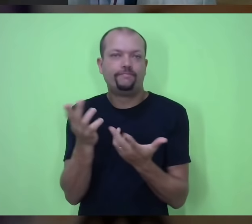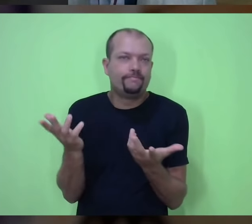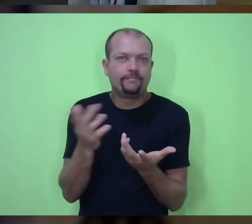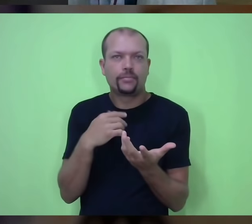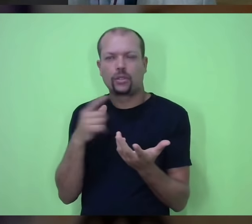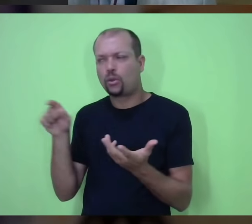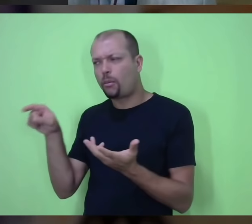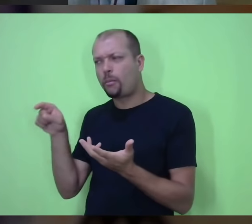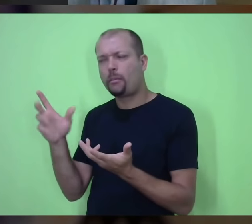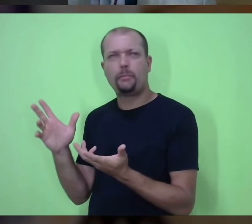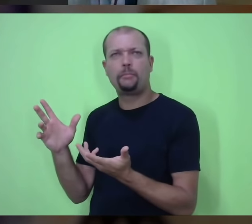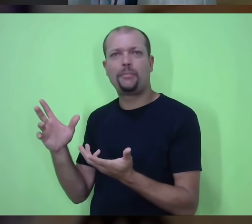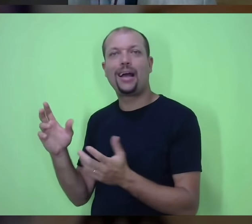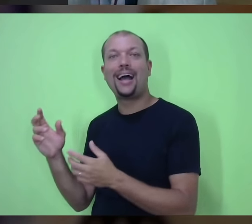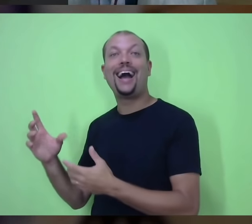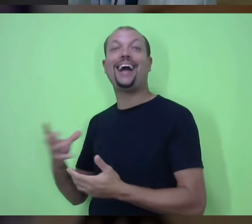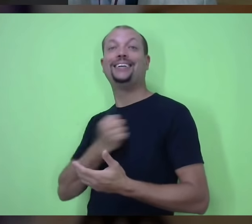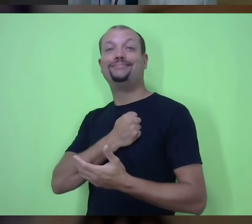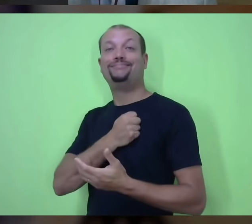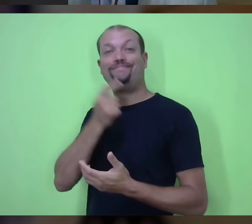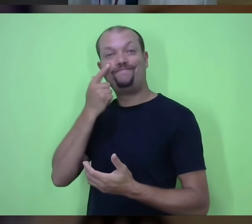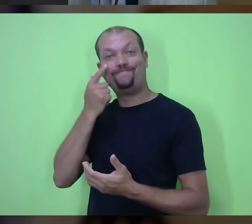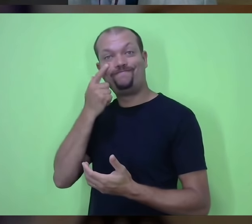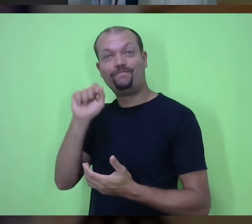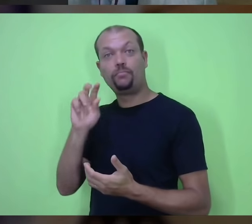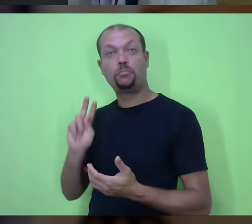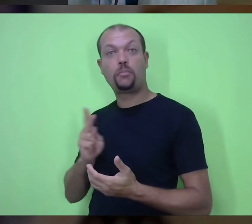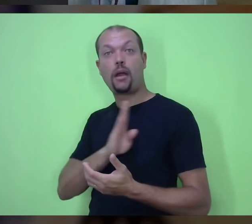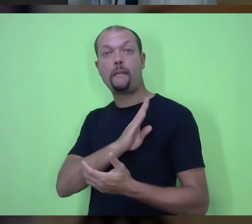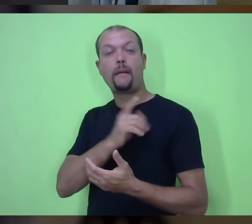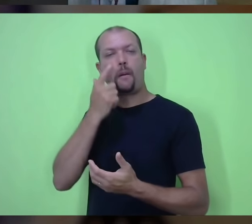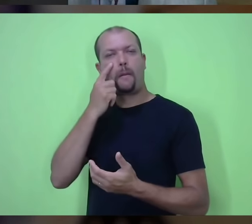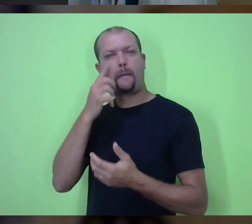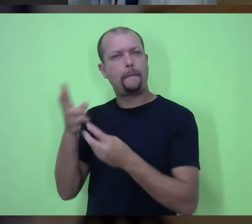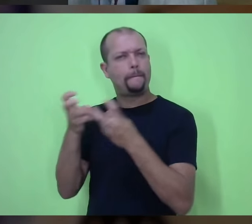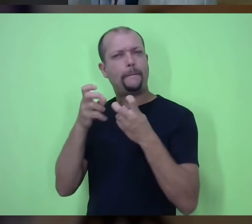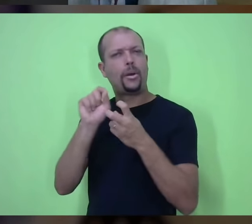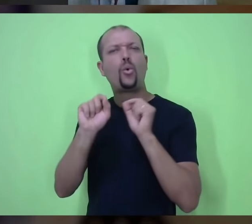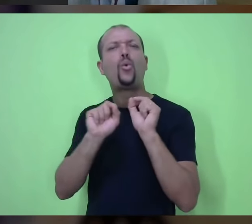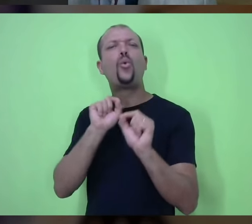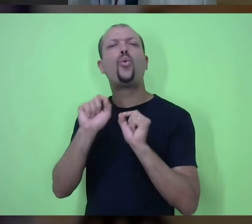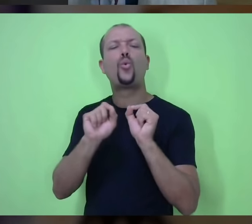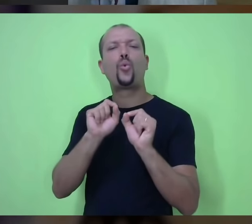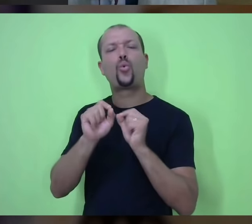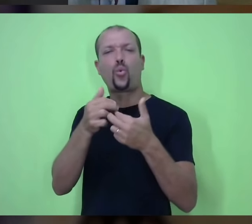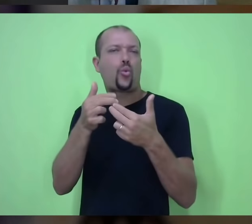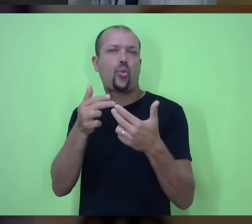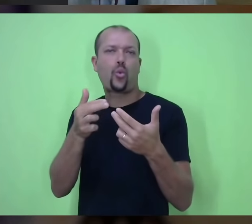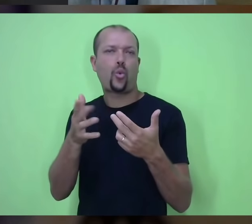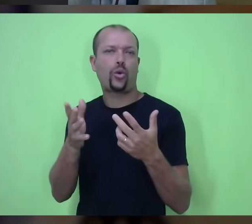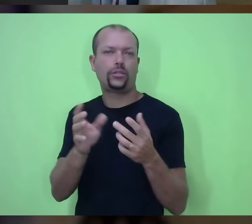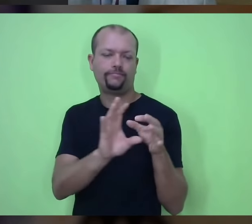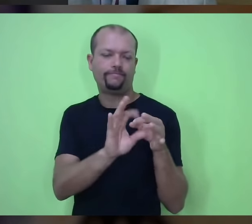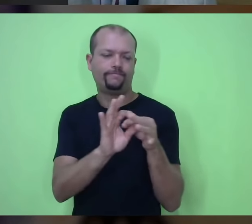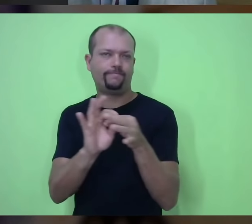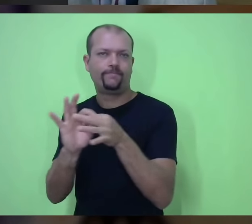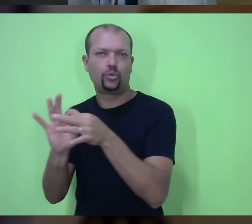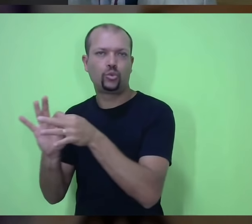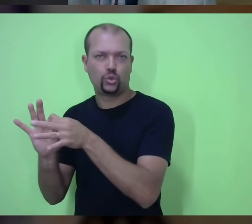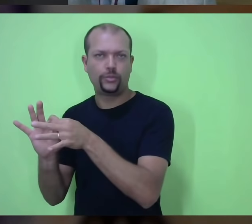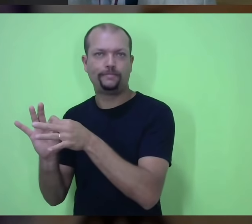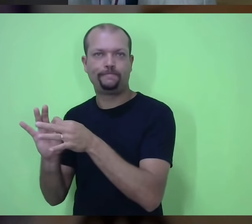irmão como resgatador, olhando para o livro de Hebreus, talvez é importante ver algumas